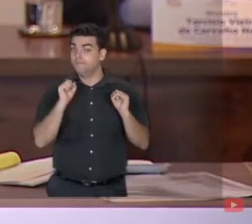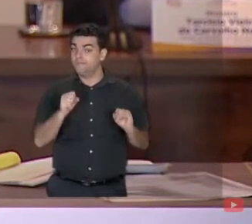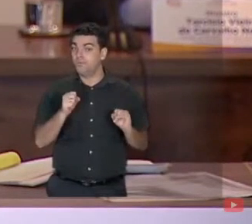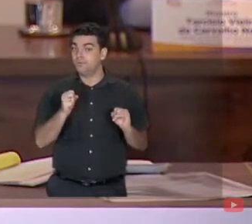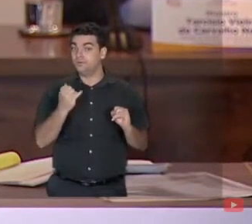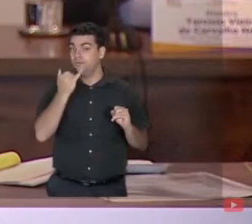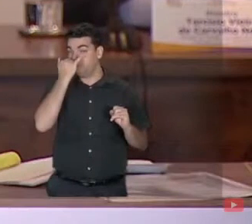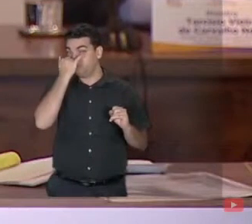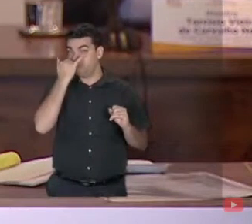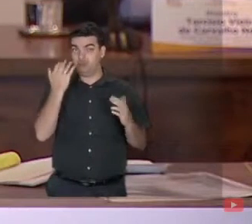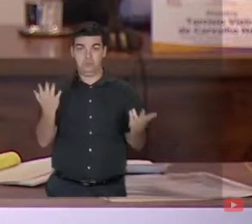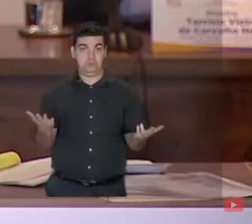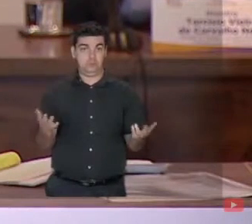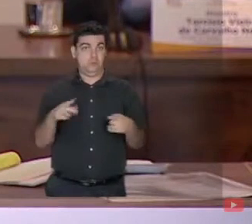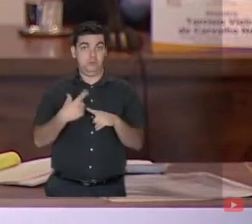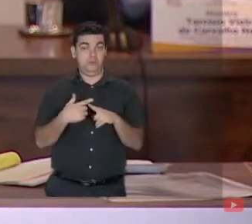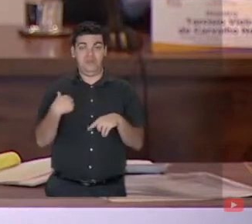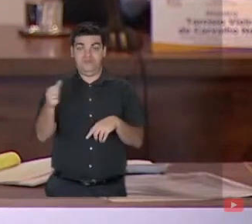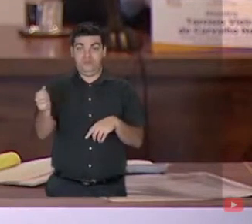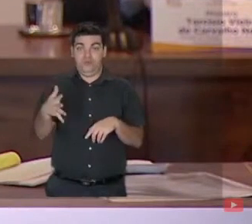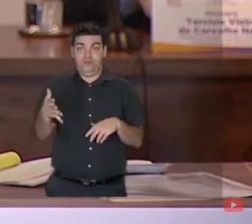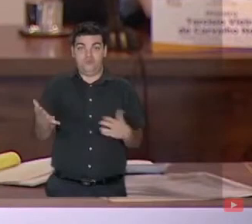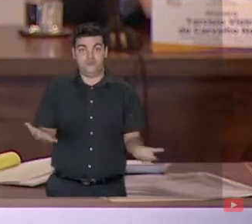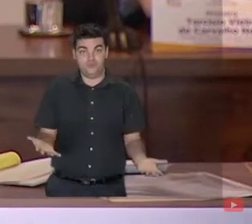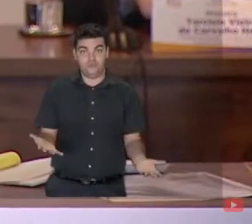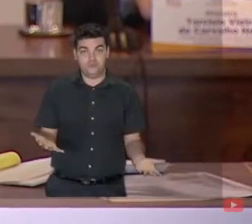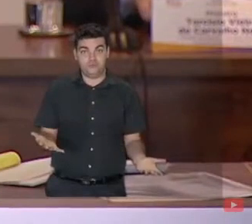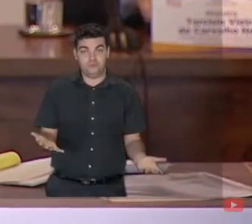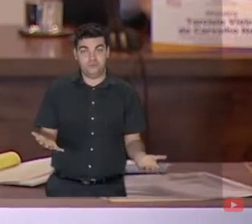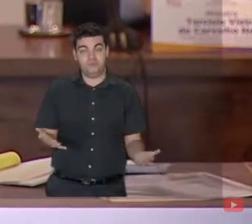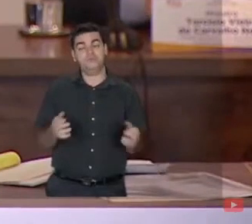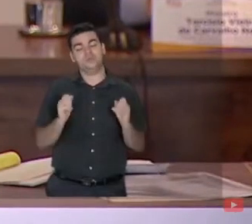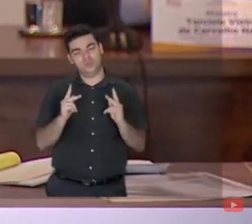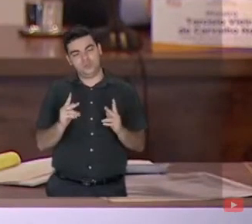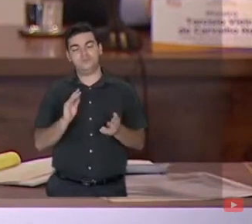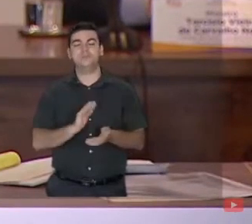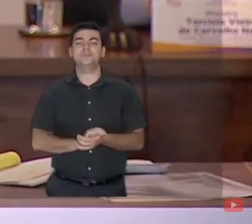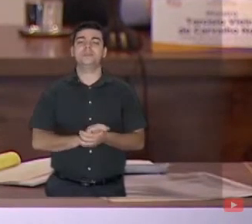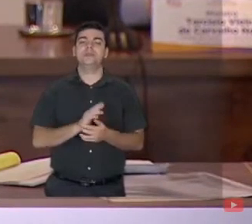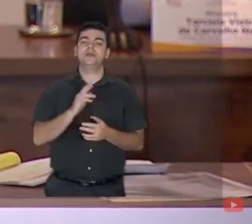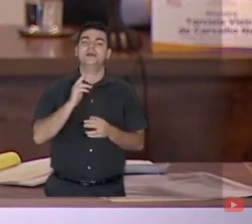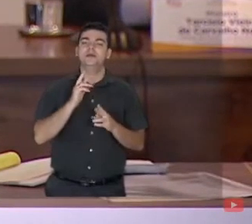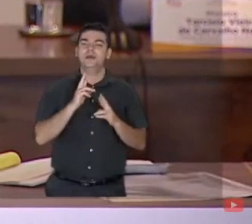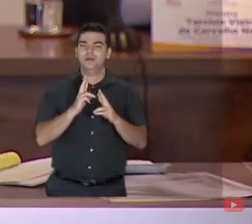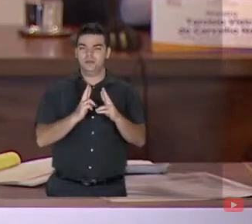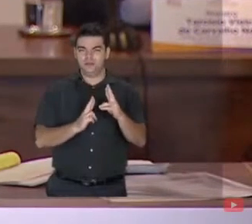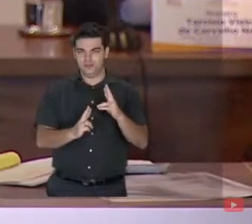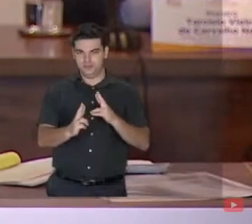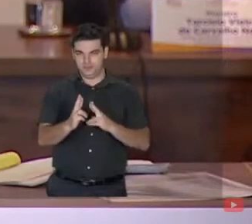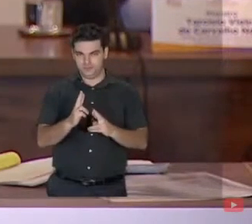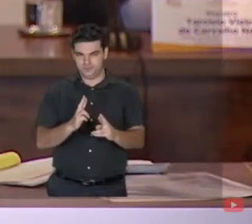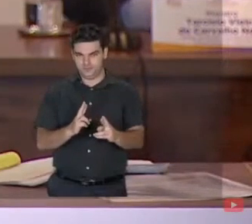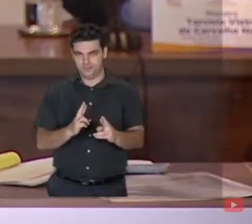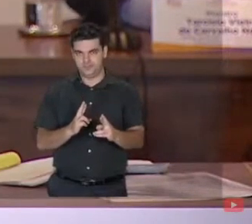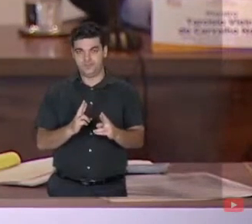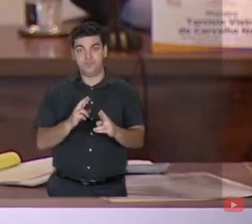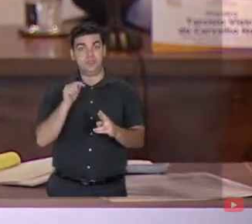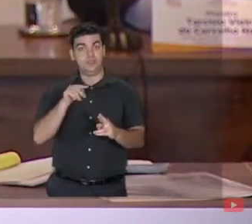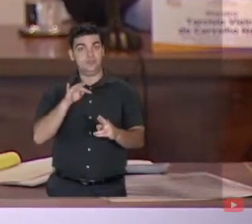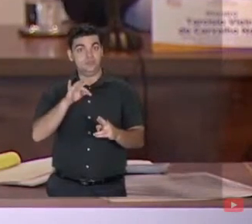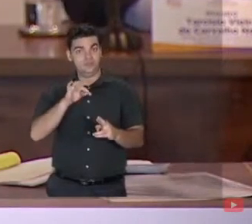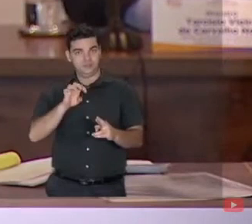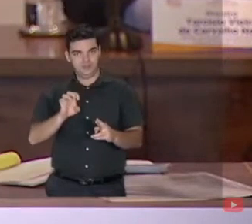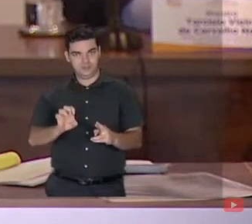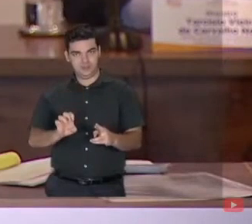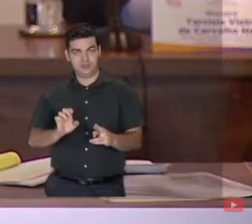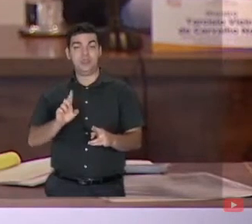da instabilidade que nós sofremos. A rede que o TSE,